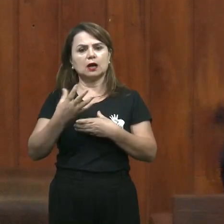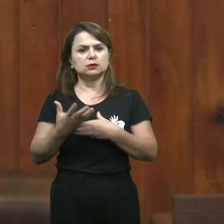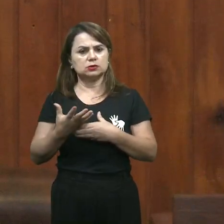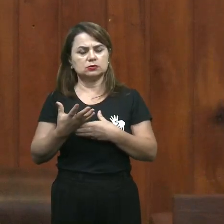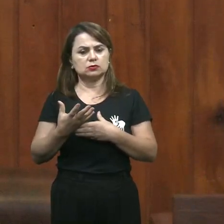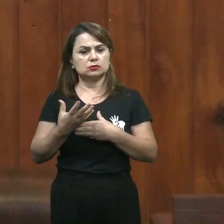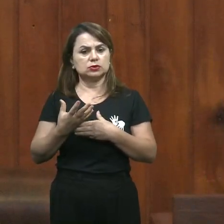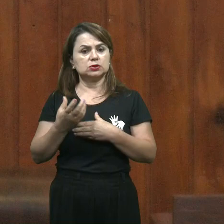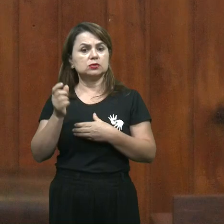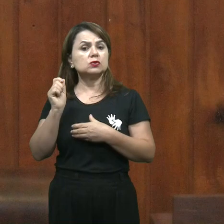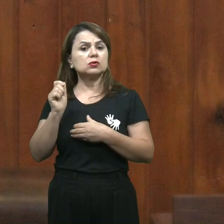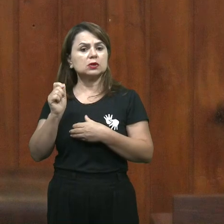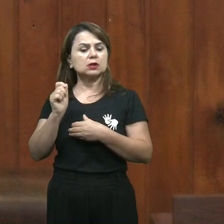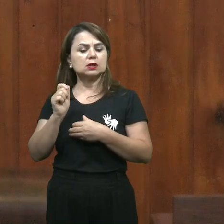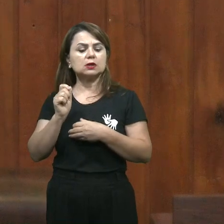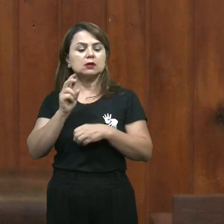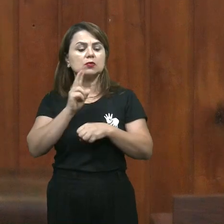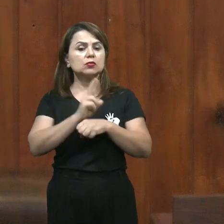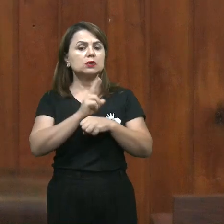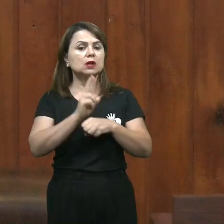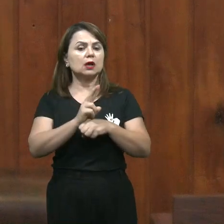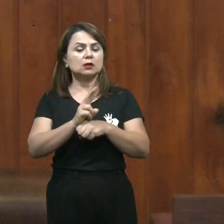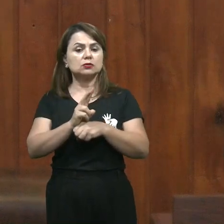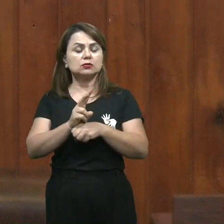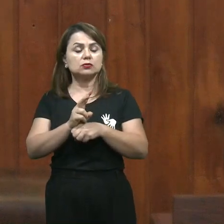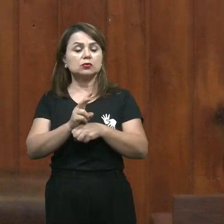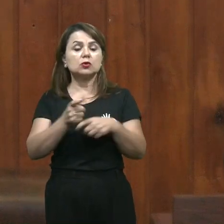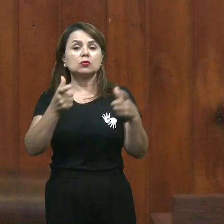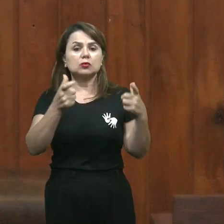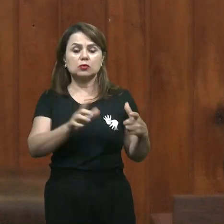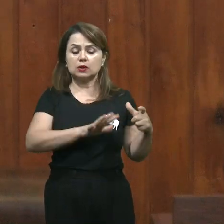que faça ali no mínimo e dê atenção aqueles